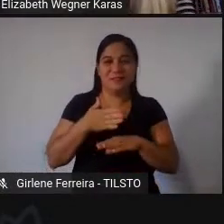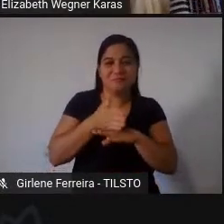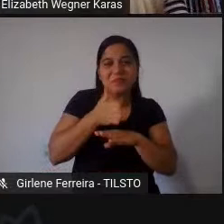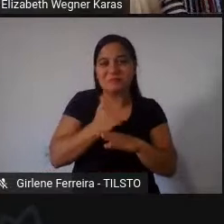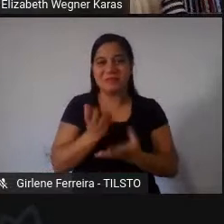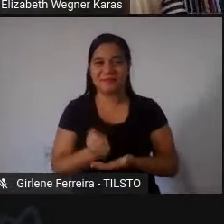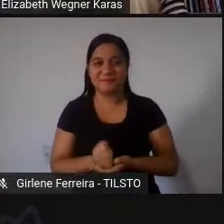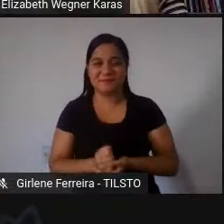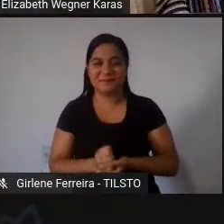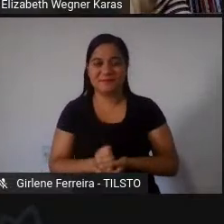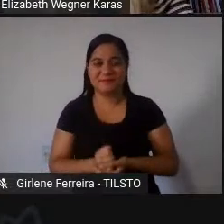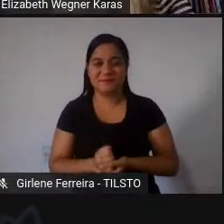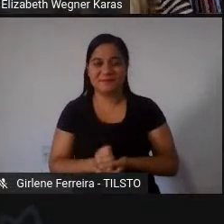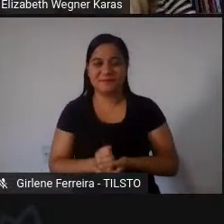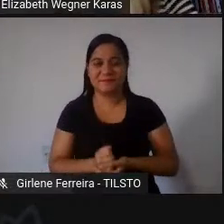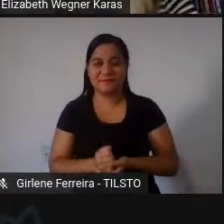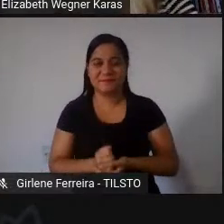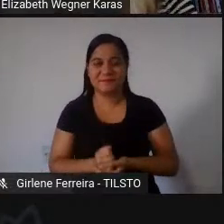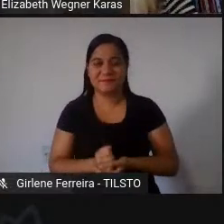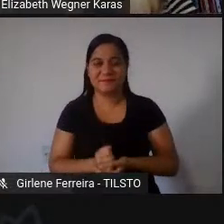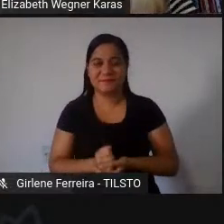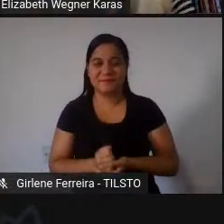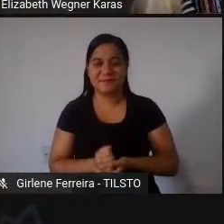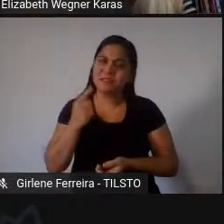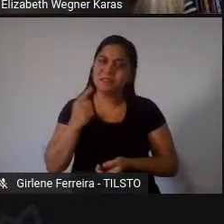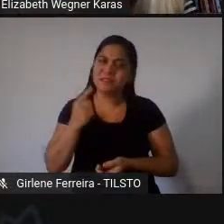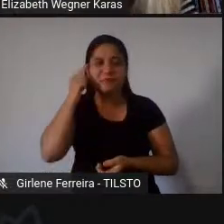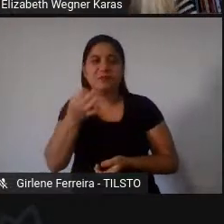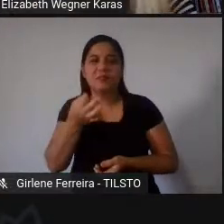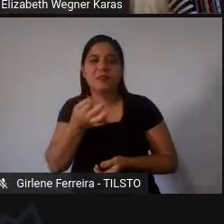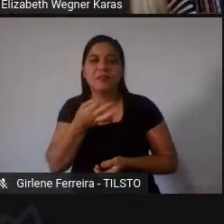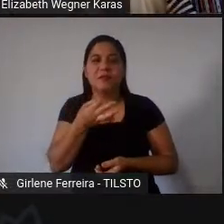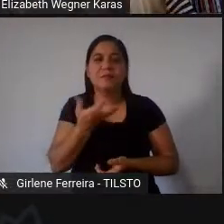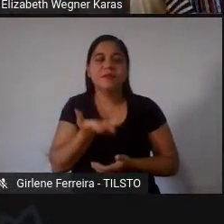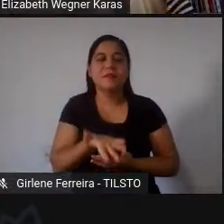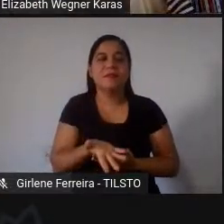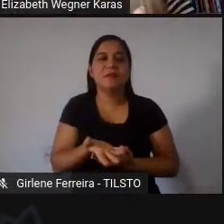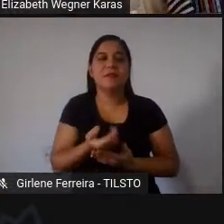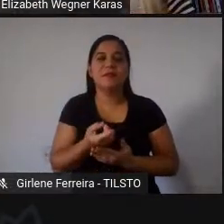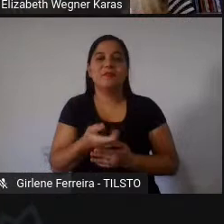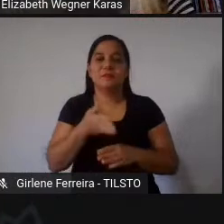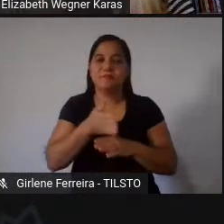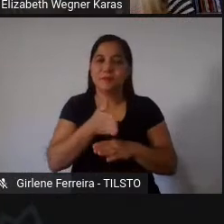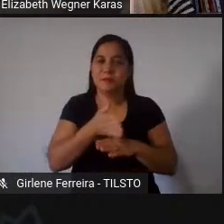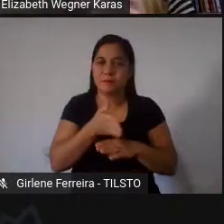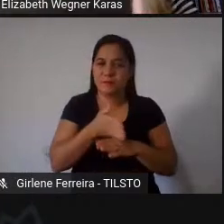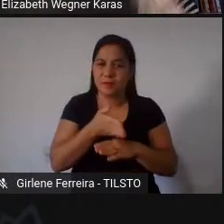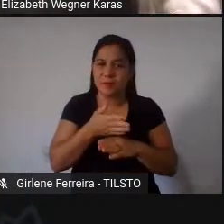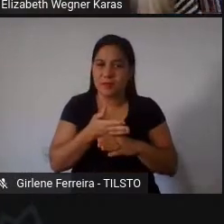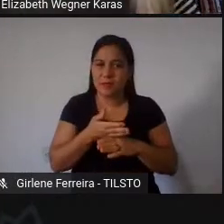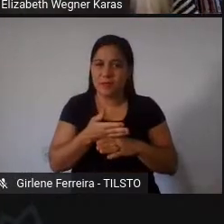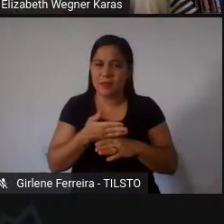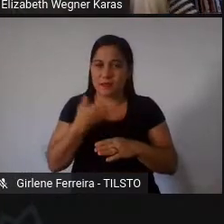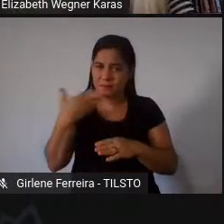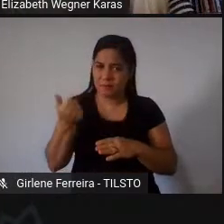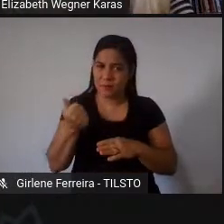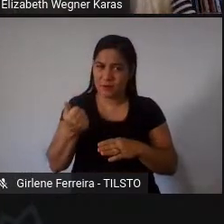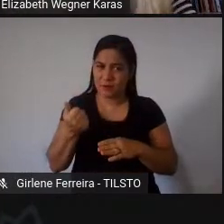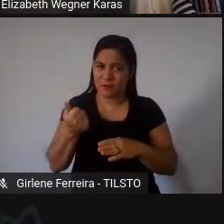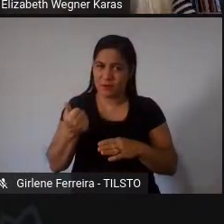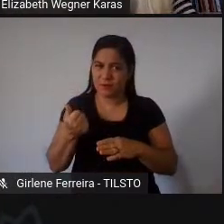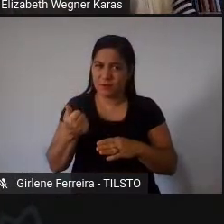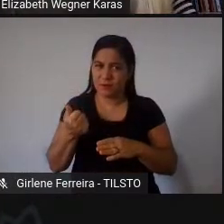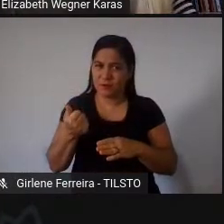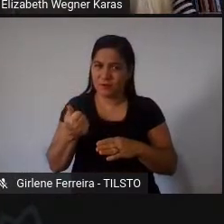E você acha que ter participado do POTI e ter participado dessas Olimpíadas interfere ou melhora o teu desempenho na